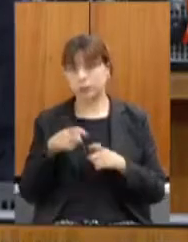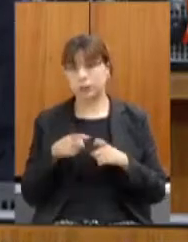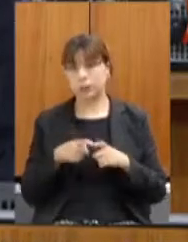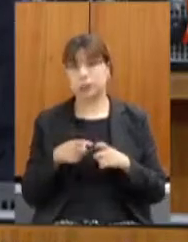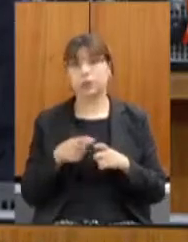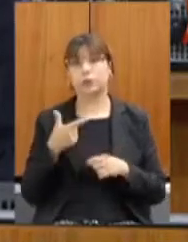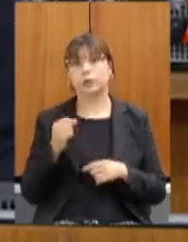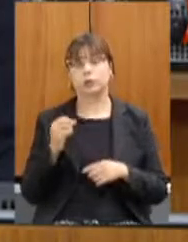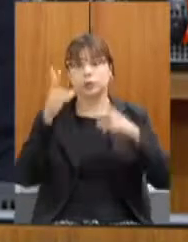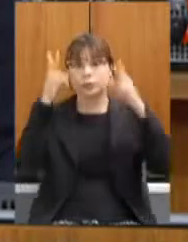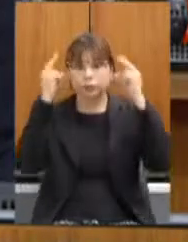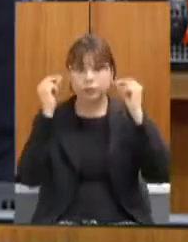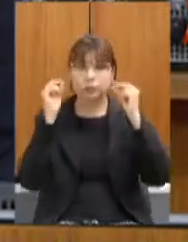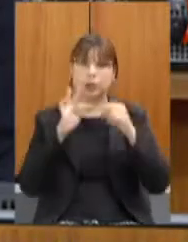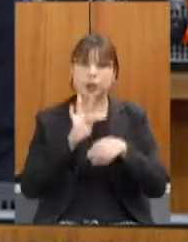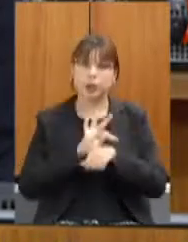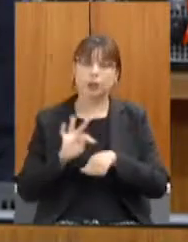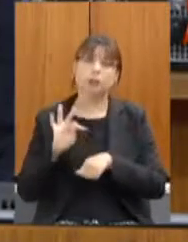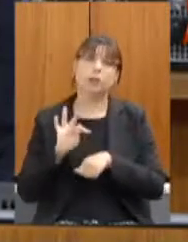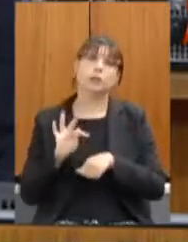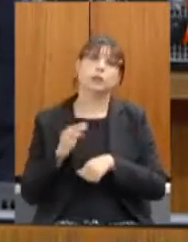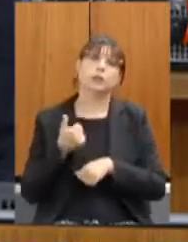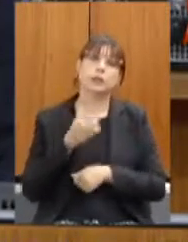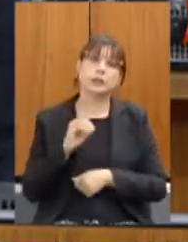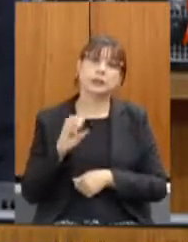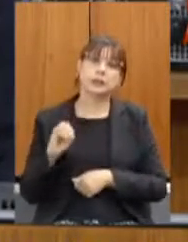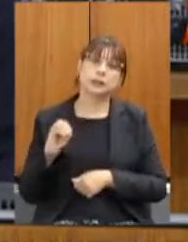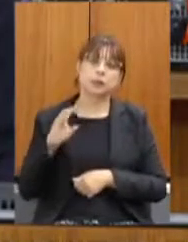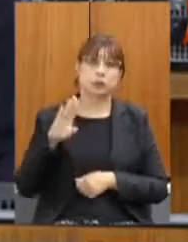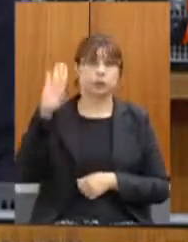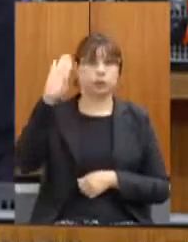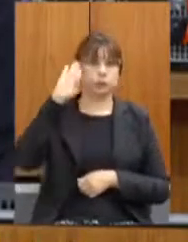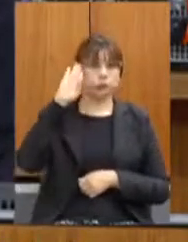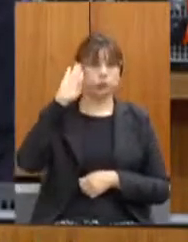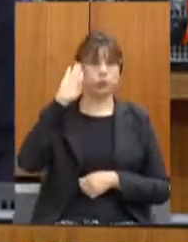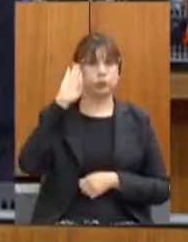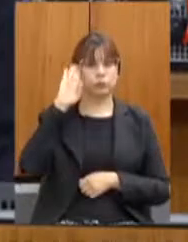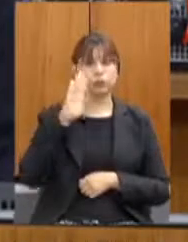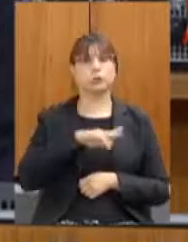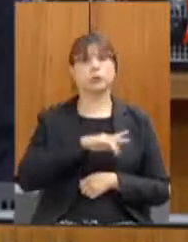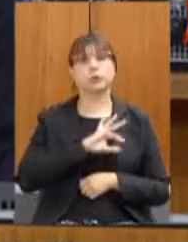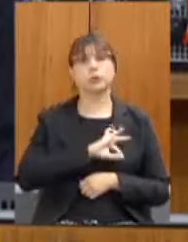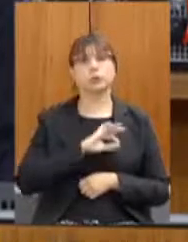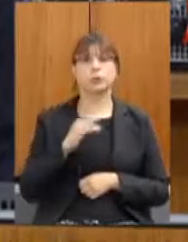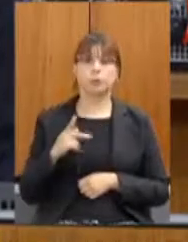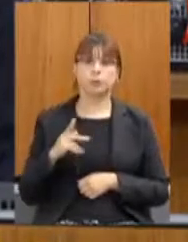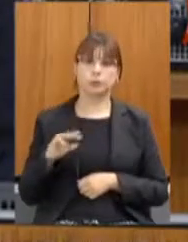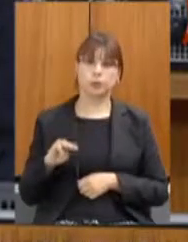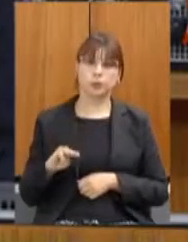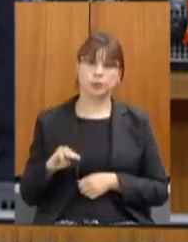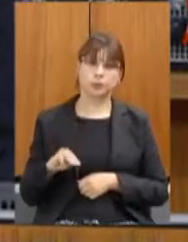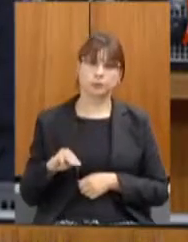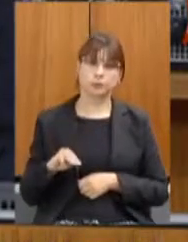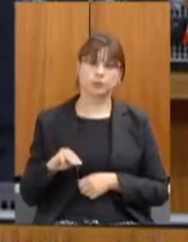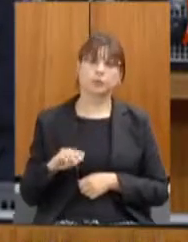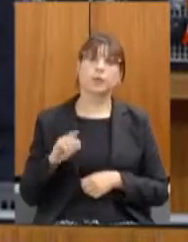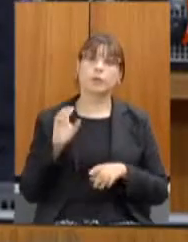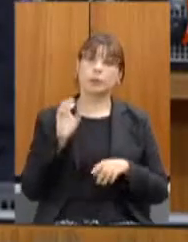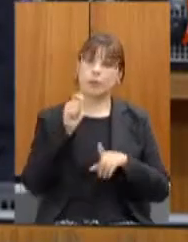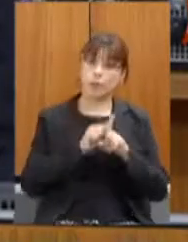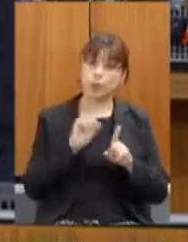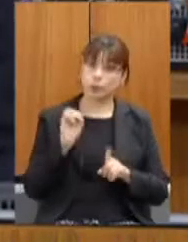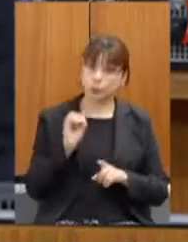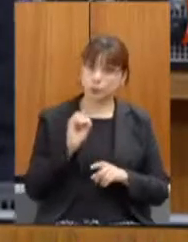técnicos de enfermagem sem Soldados do 58º Batalhão da Polícia Militar e outubro ele foi desmontado e